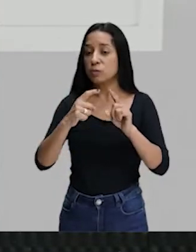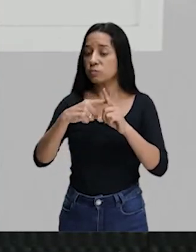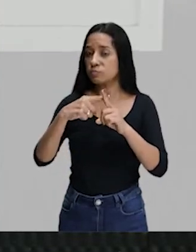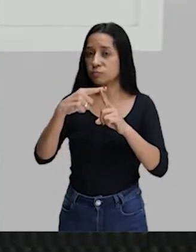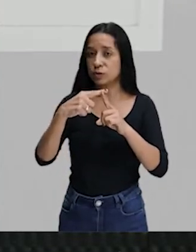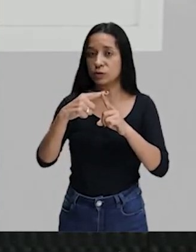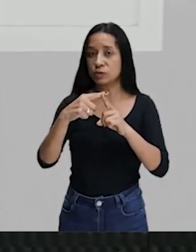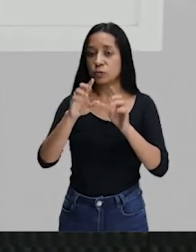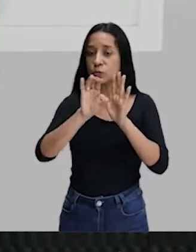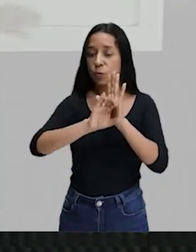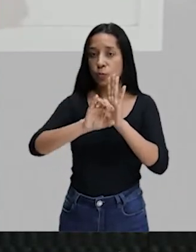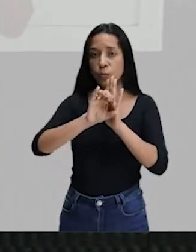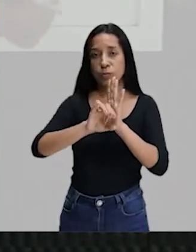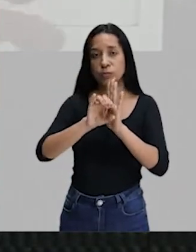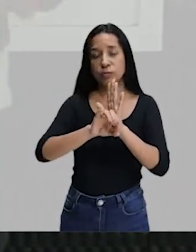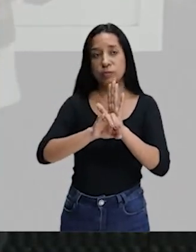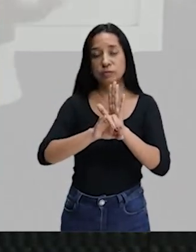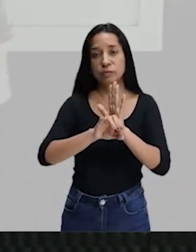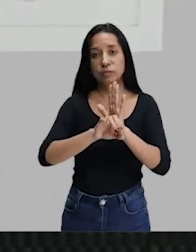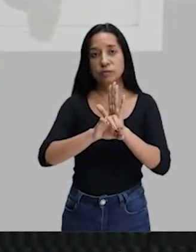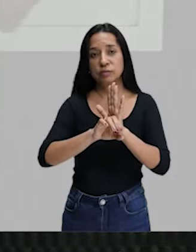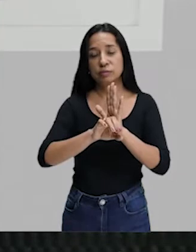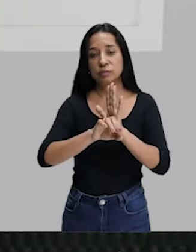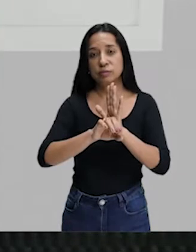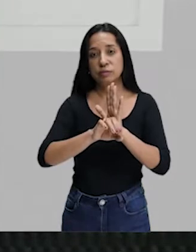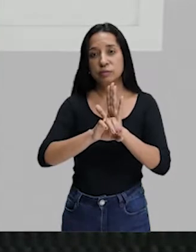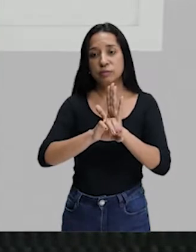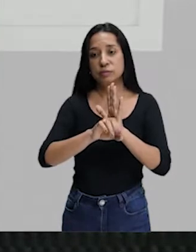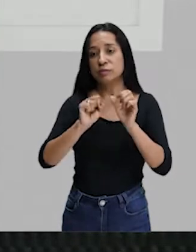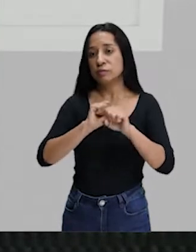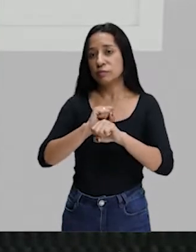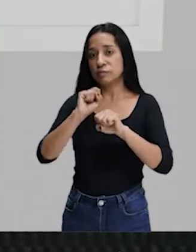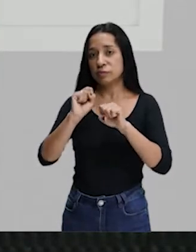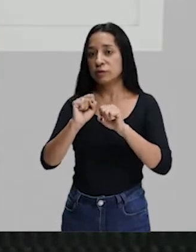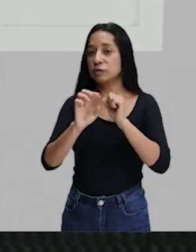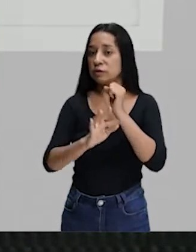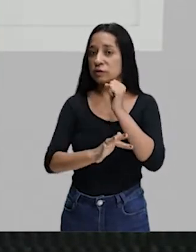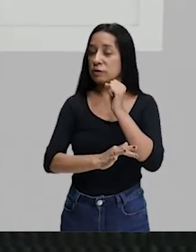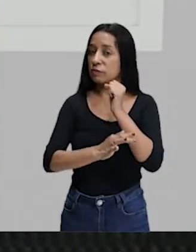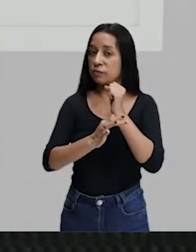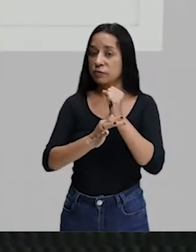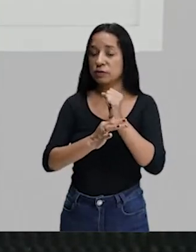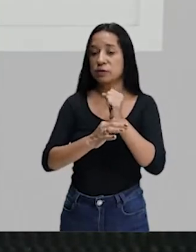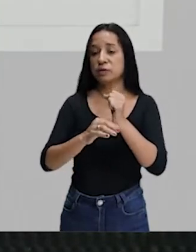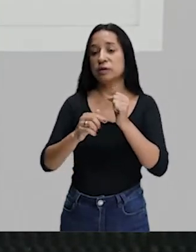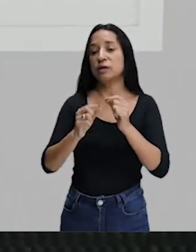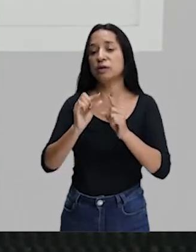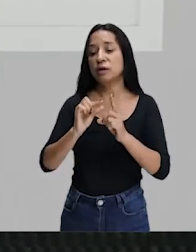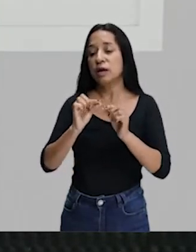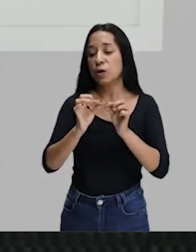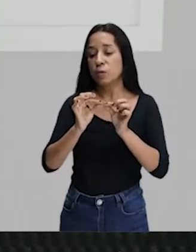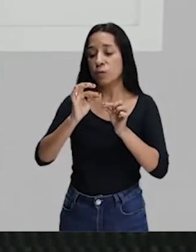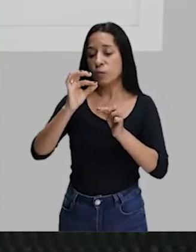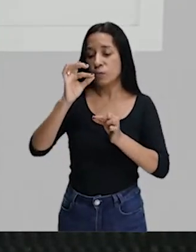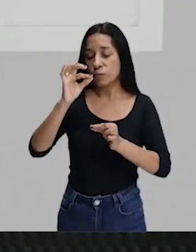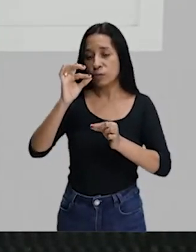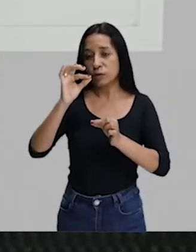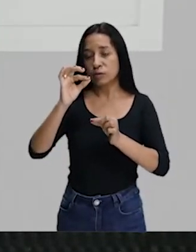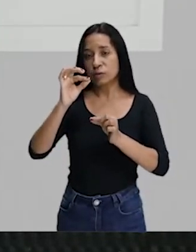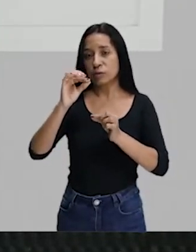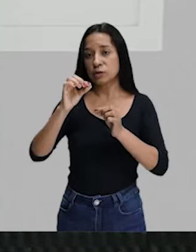temperatura, o conceito de temperatura é grandeza física que mede o grau de agitação das moléculas, não é